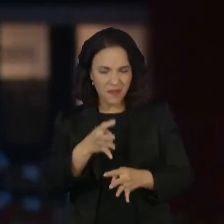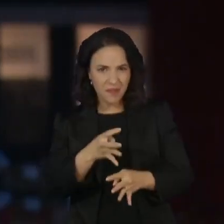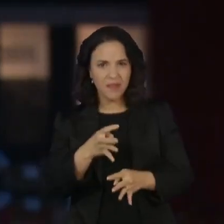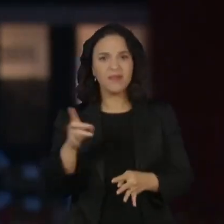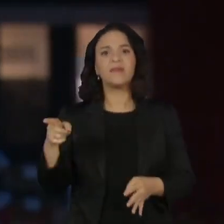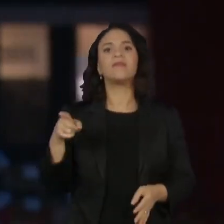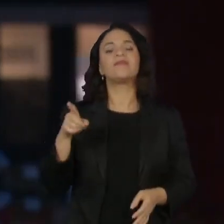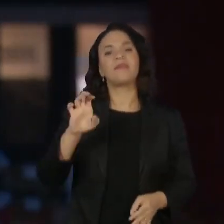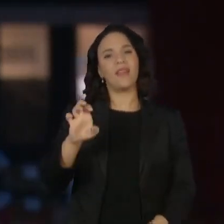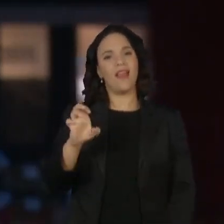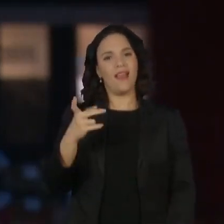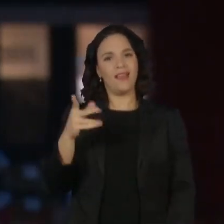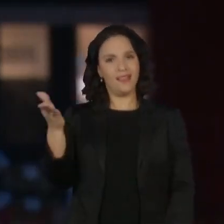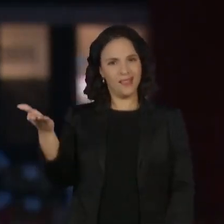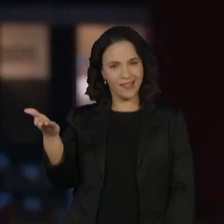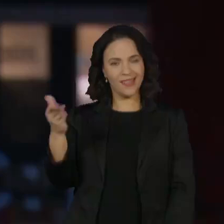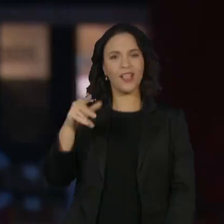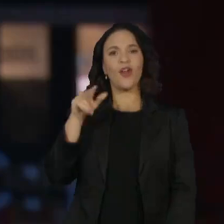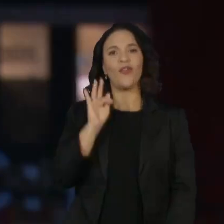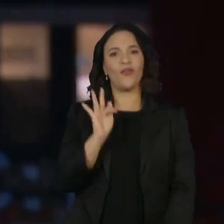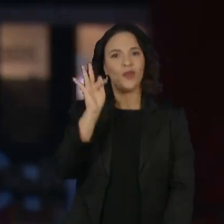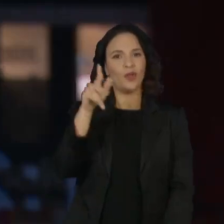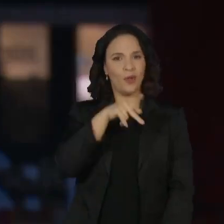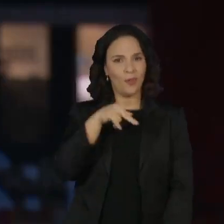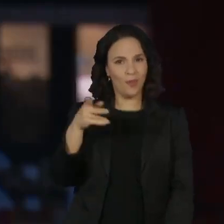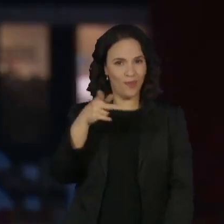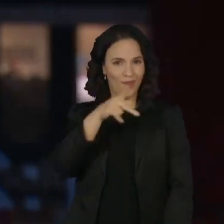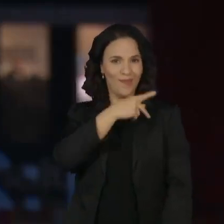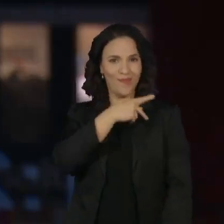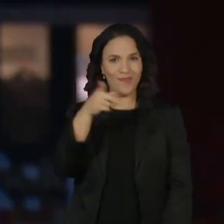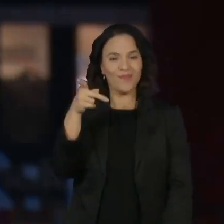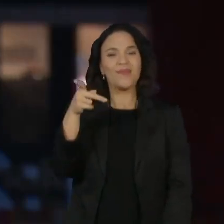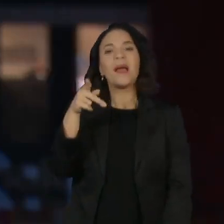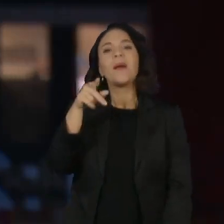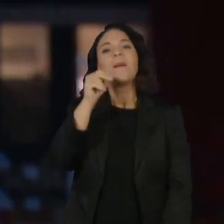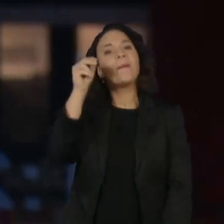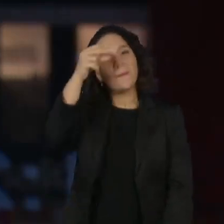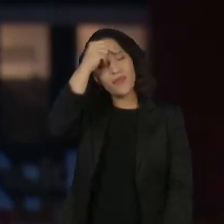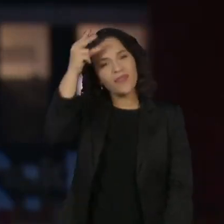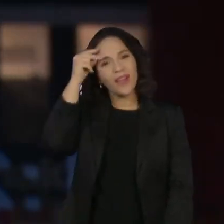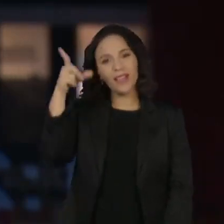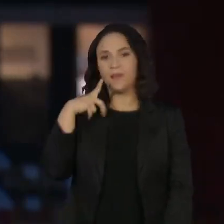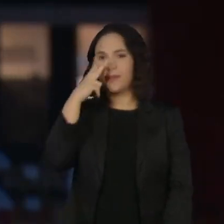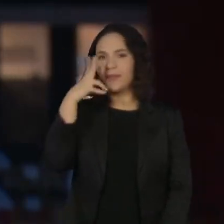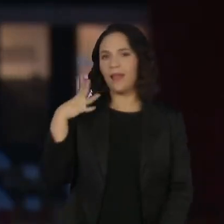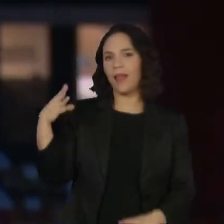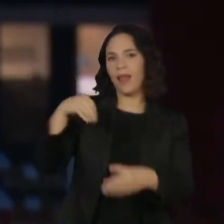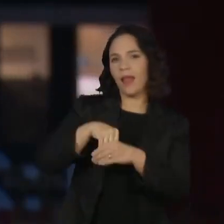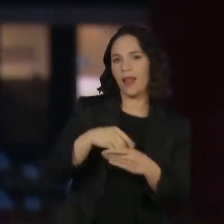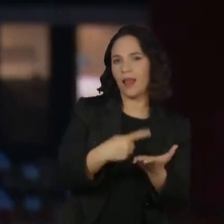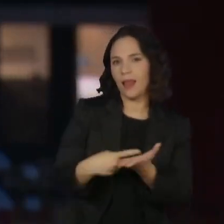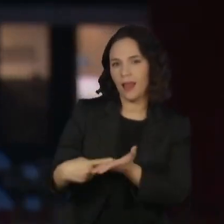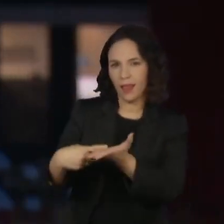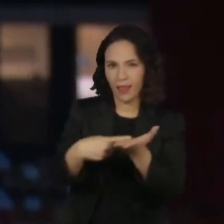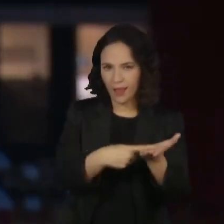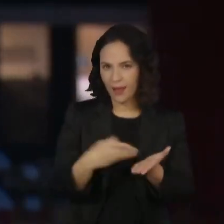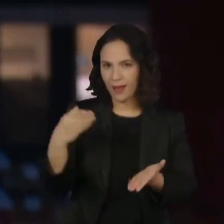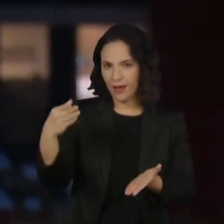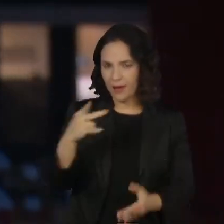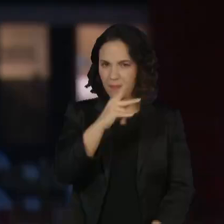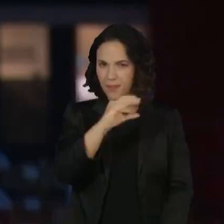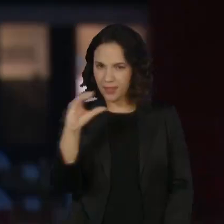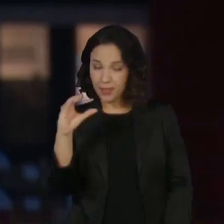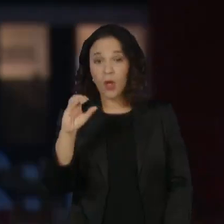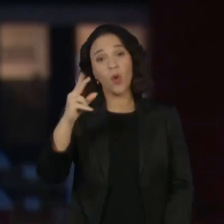ex futuro prefeito tem nas costas sobre o PCC aí infiltrado dentro do transporte público ou a gente pode investir em